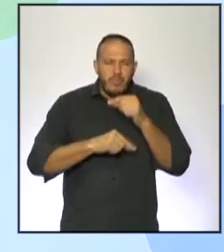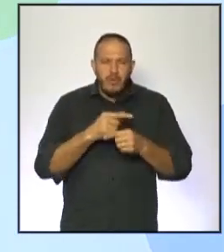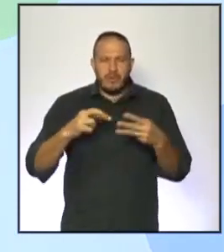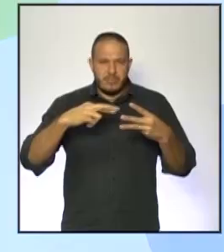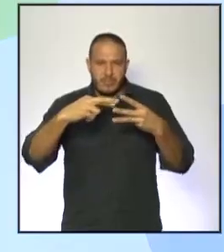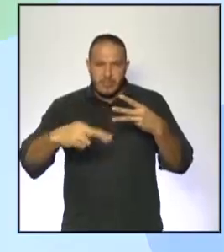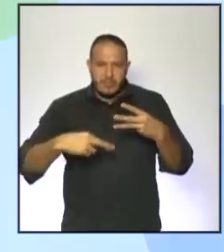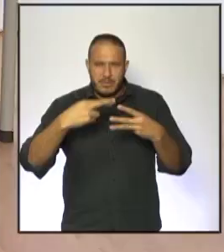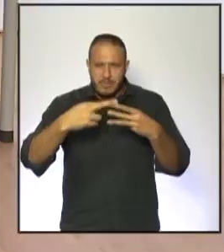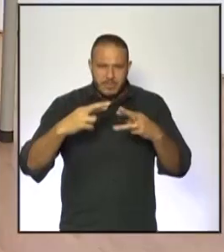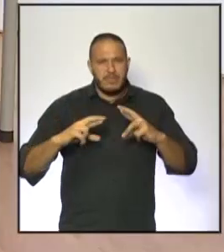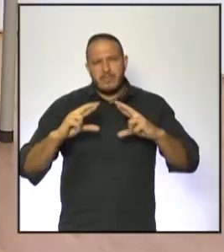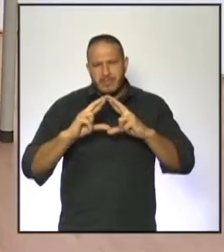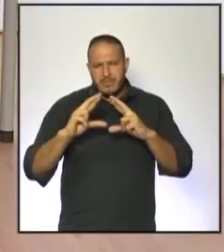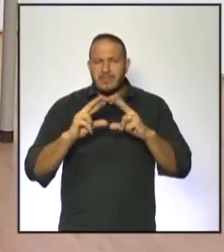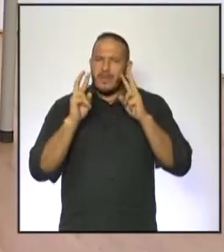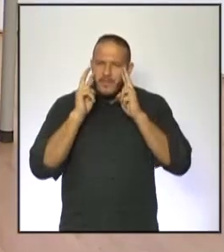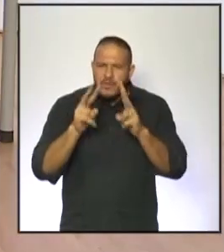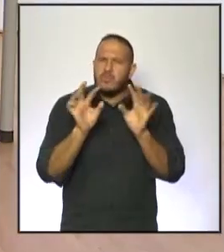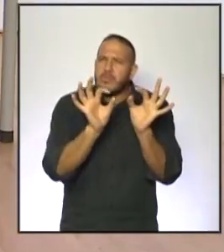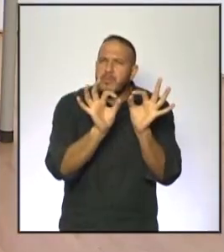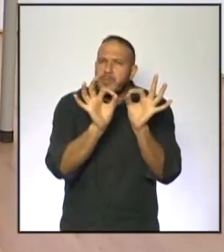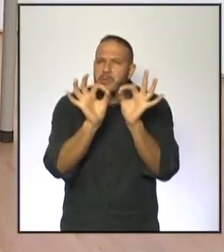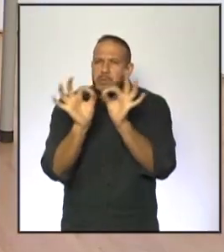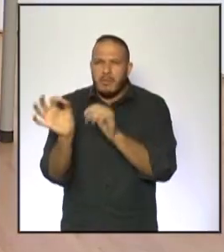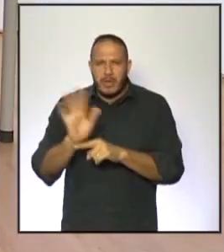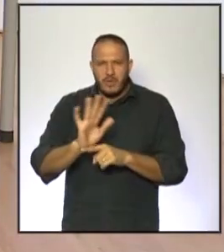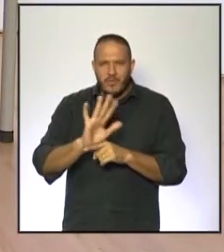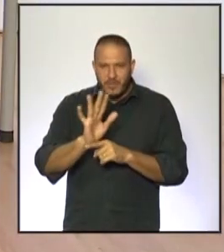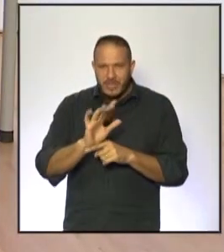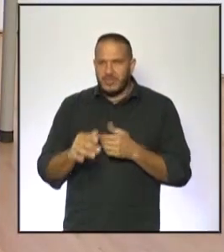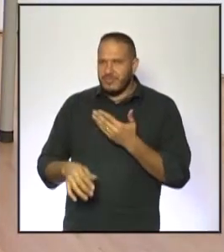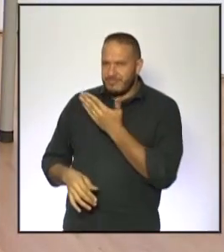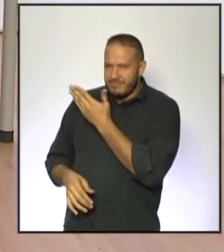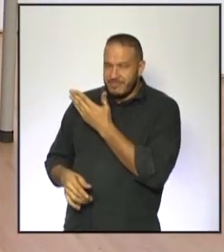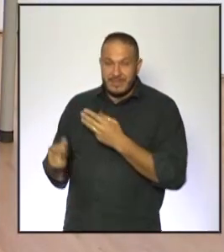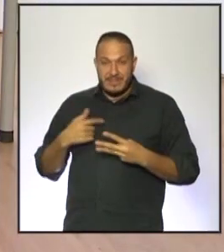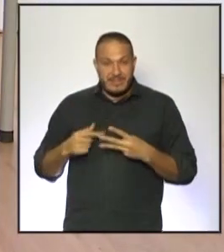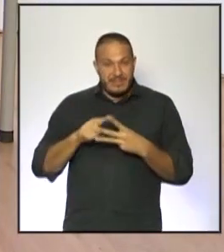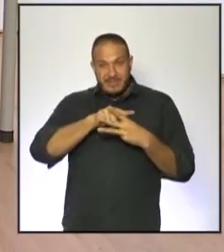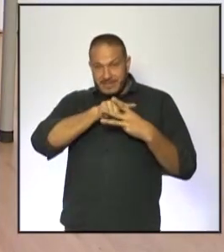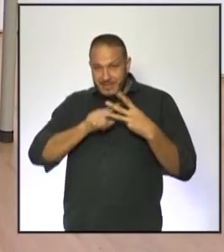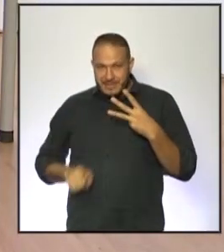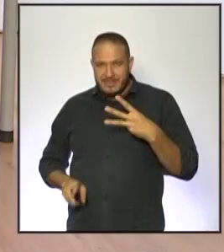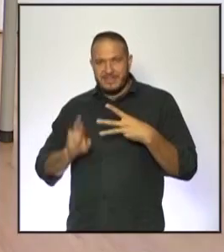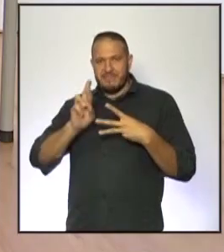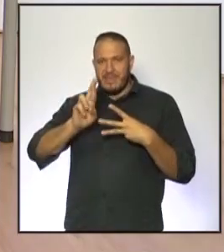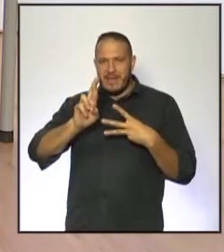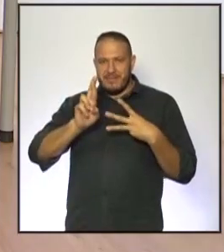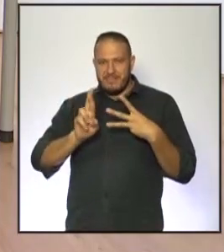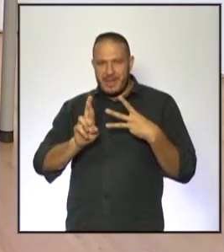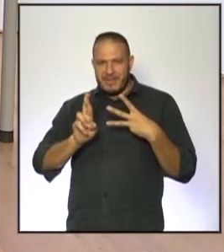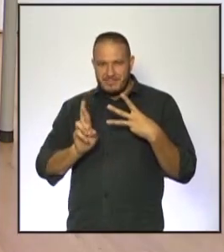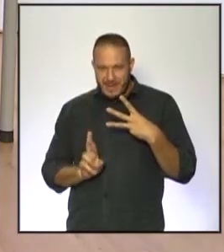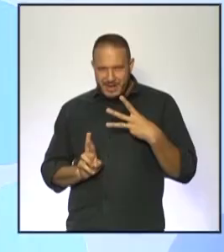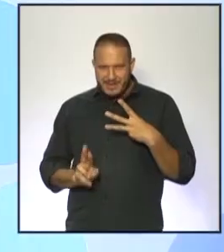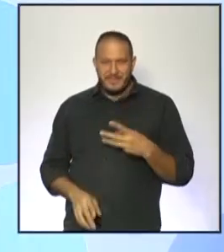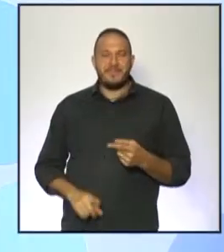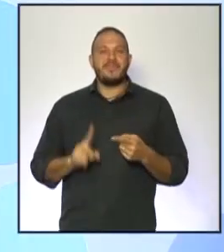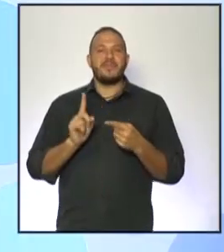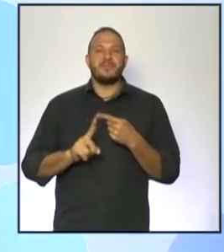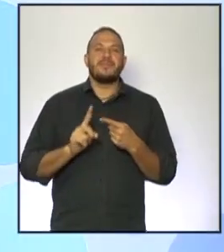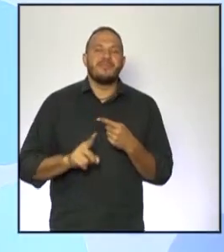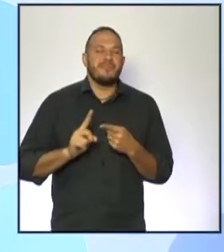reciclagem. Como nós vimos no vídeo, nós temos os 3 R's, né? O primeiro de